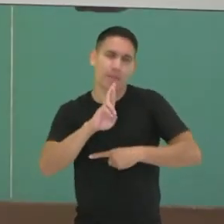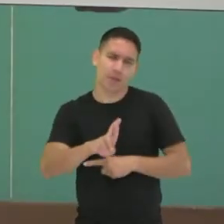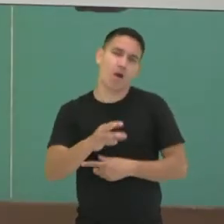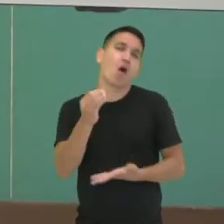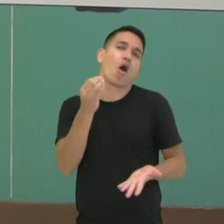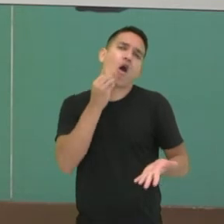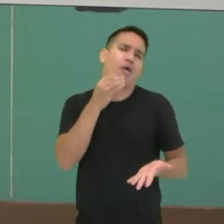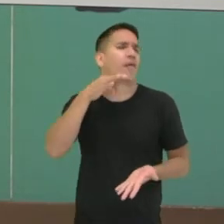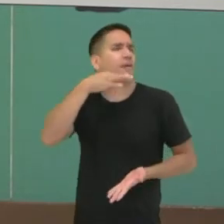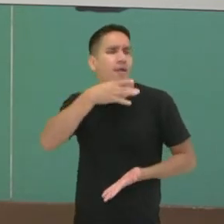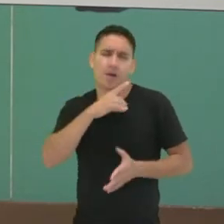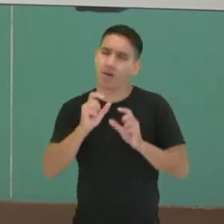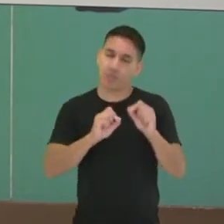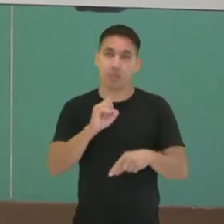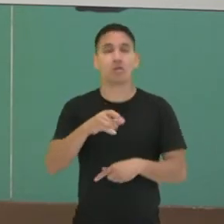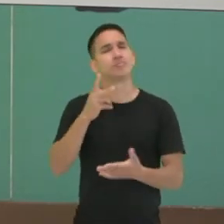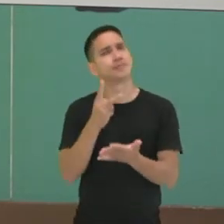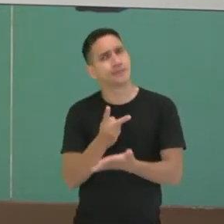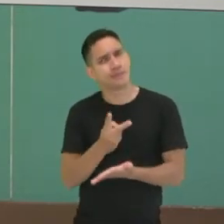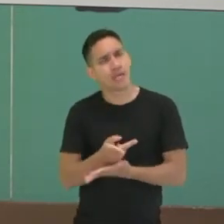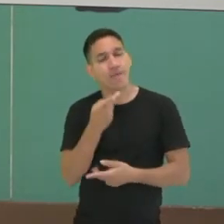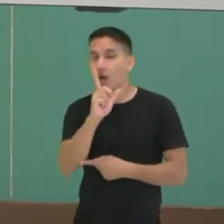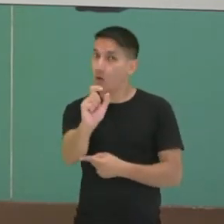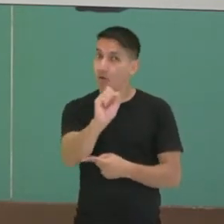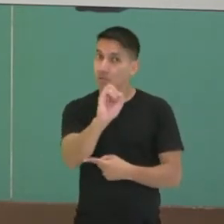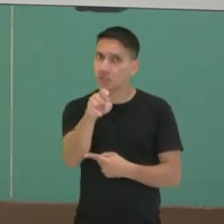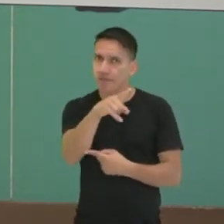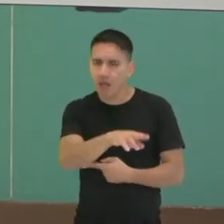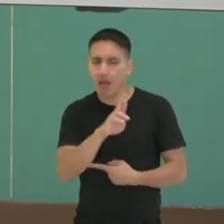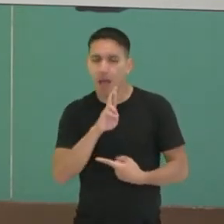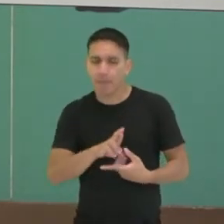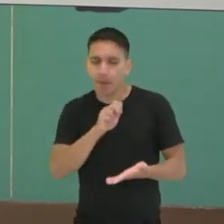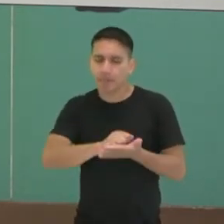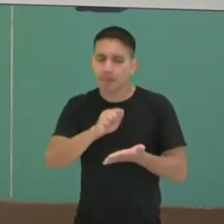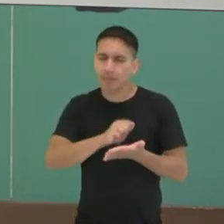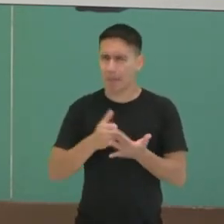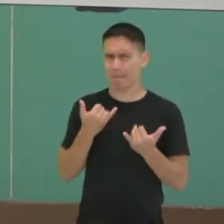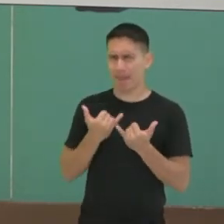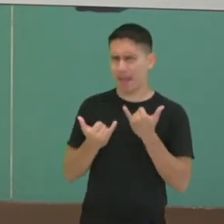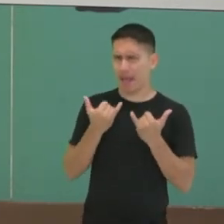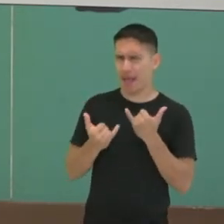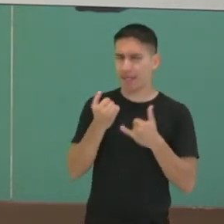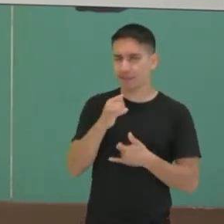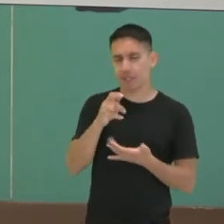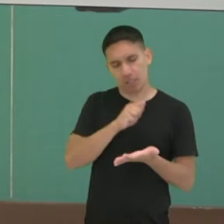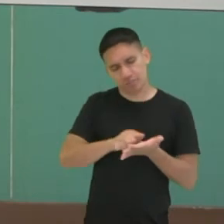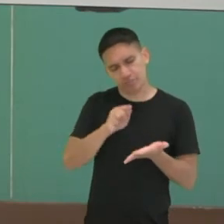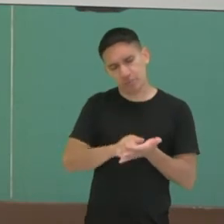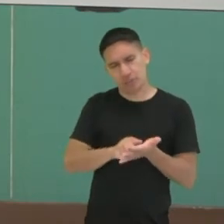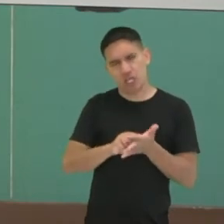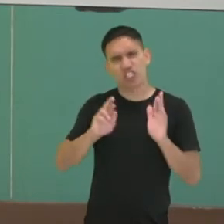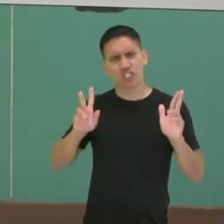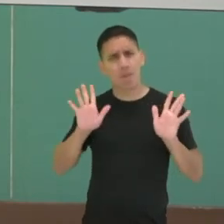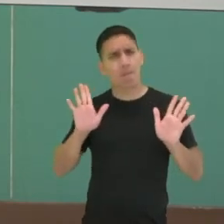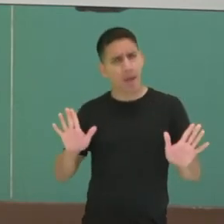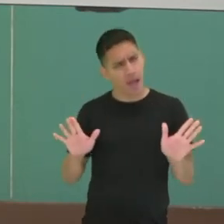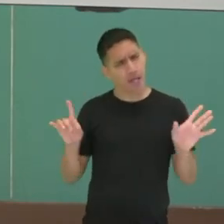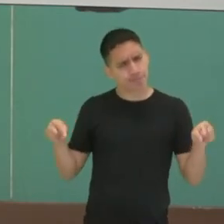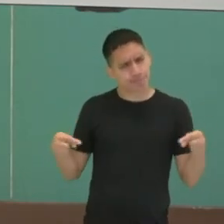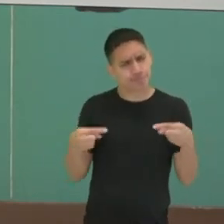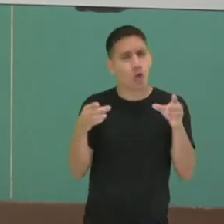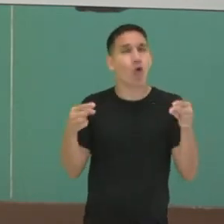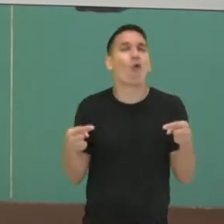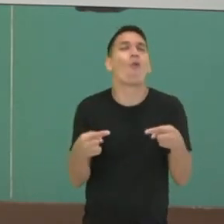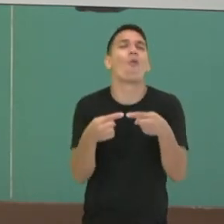que sempre eu digo que se vocês responderam algo semelhante, se o discurso elaborado por vocês na escrita vem ao encontro,